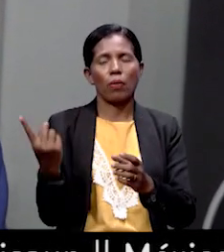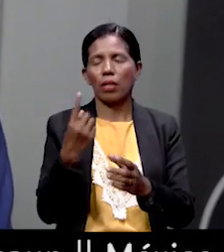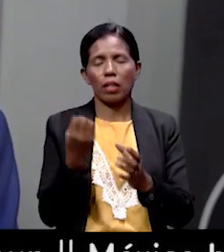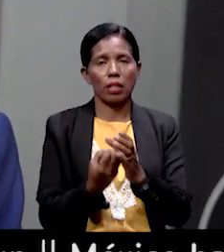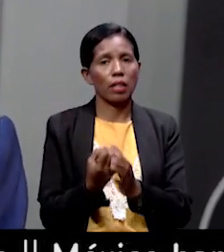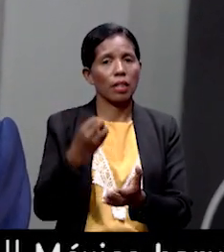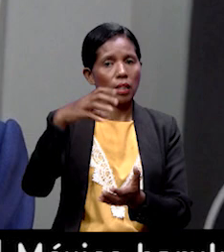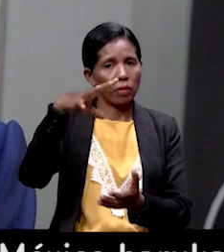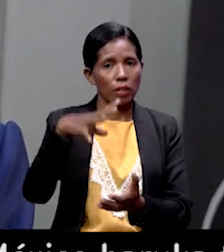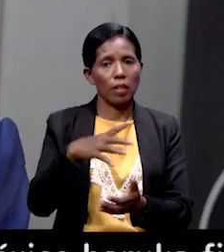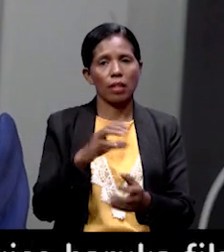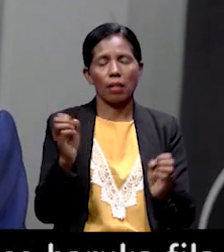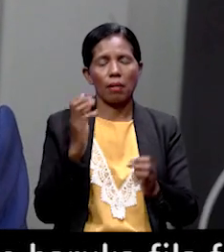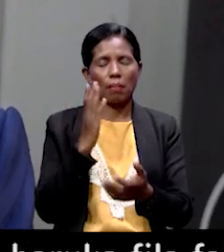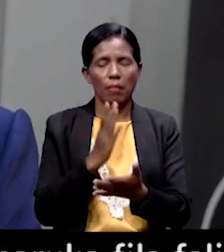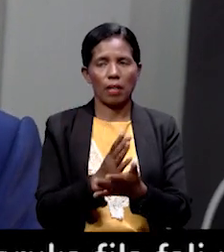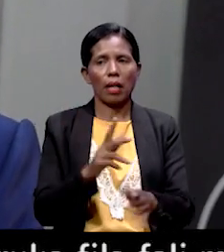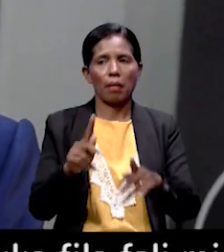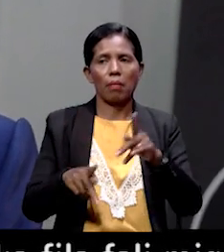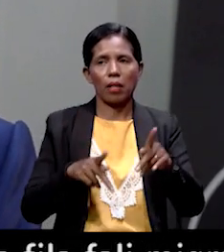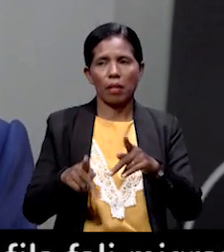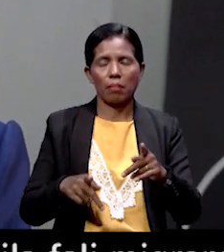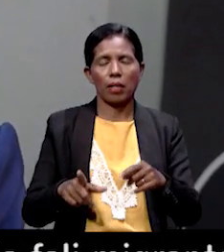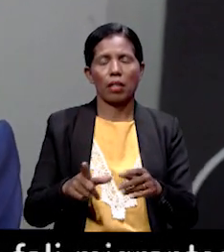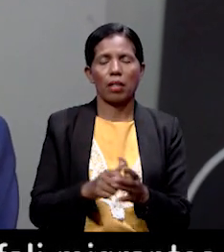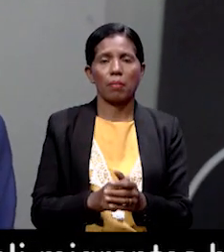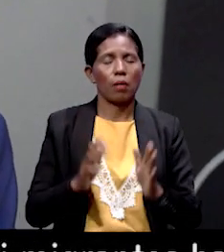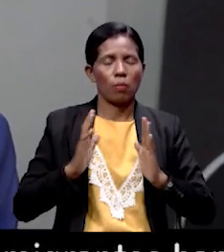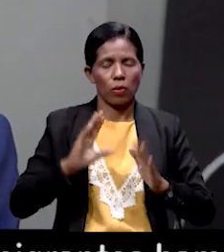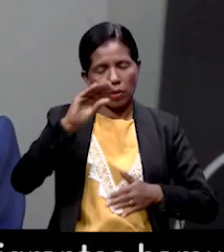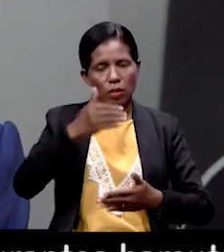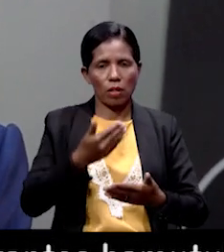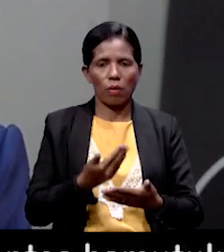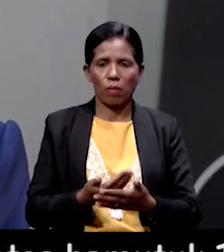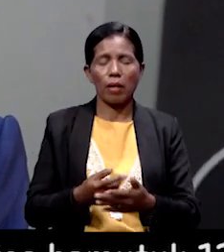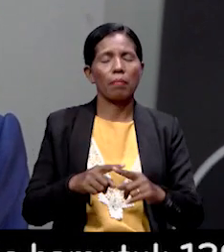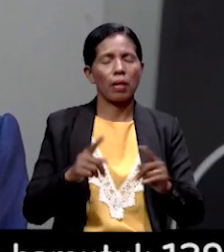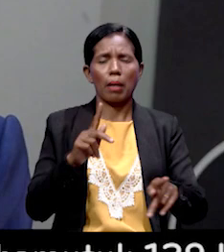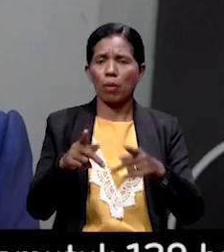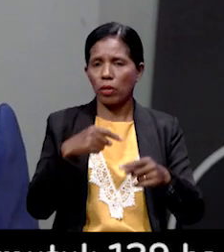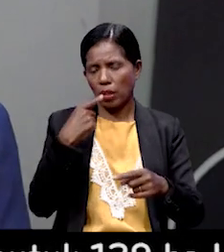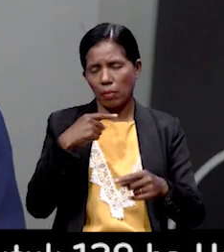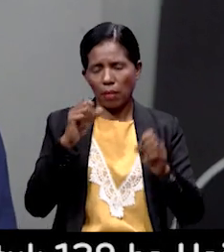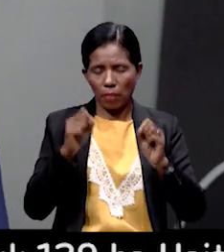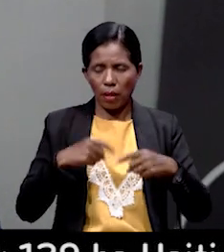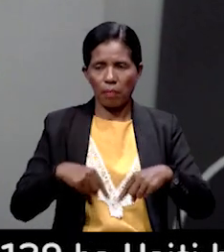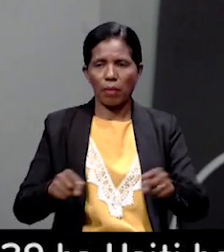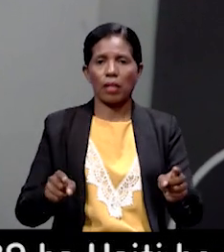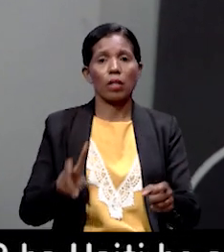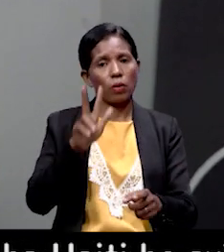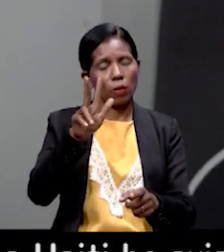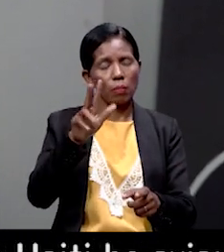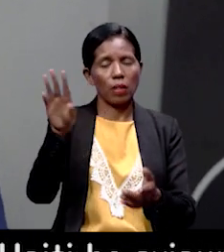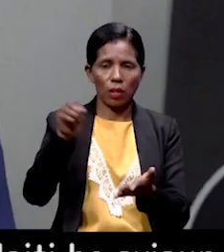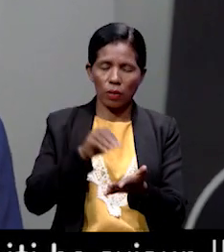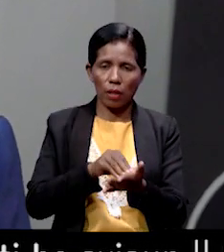ema nebe maka liuraiga patrão nini on deit. Ema seret bel ba, boa todo mak ten ka adopta.